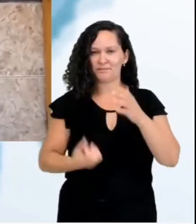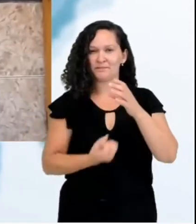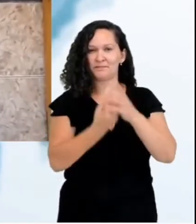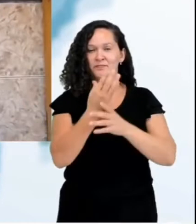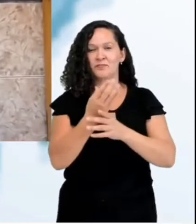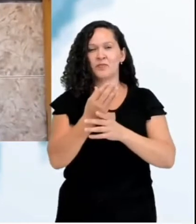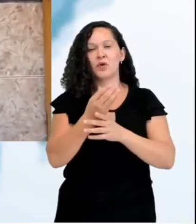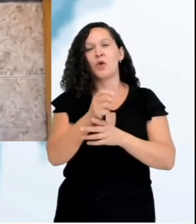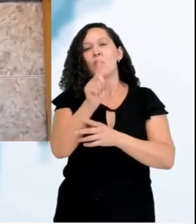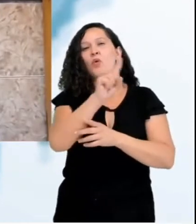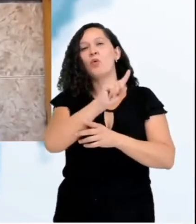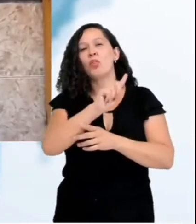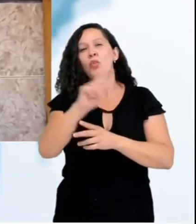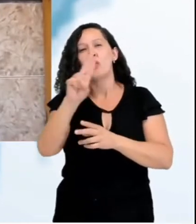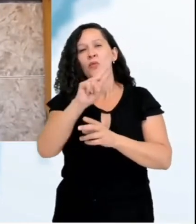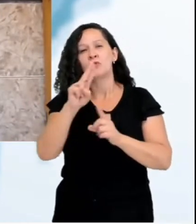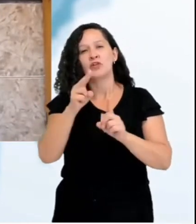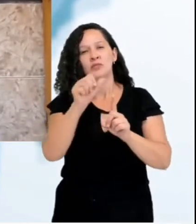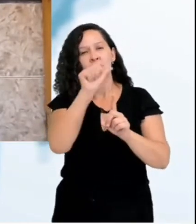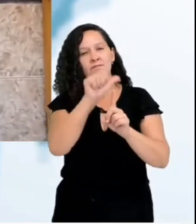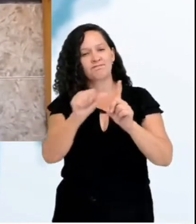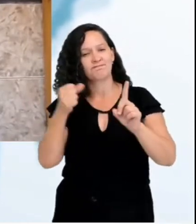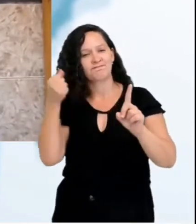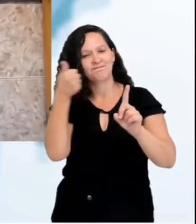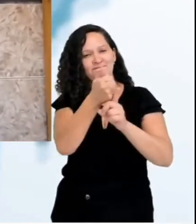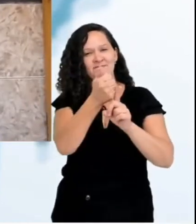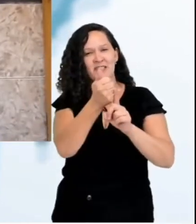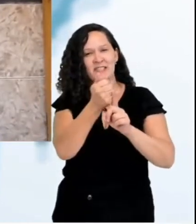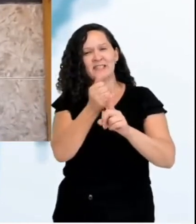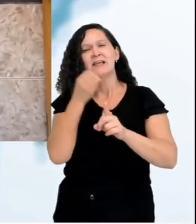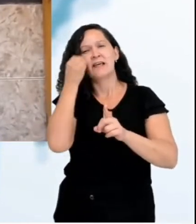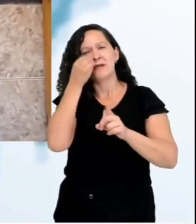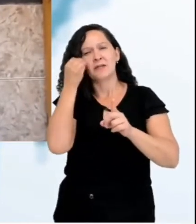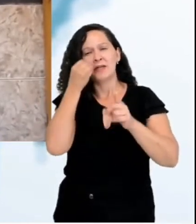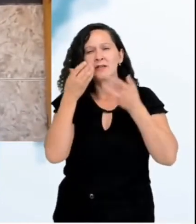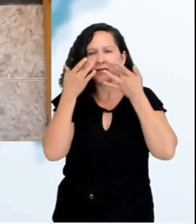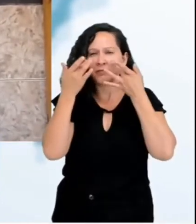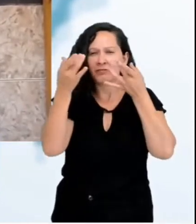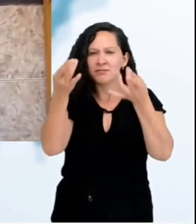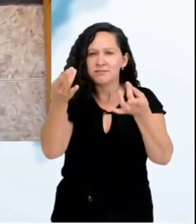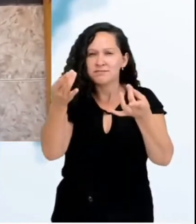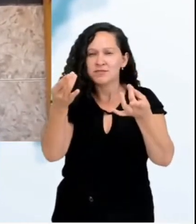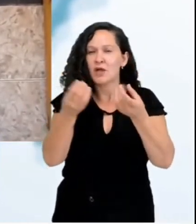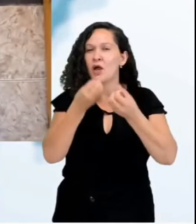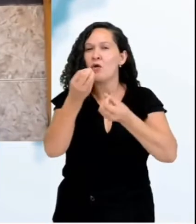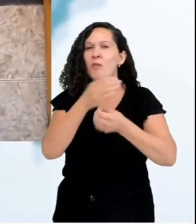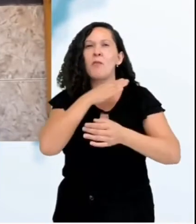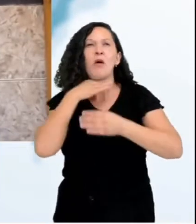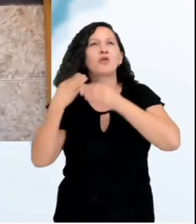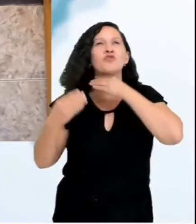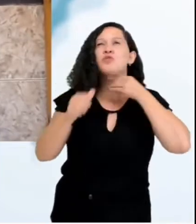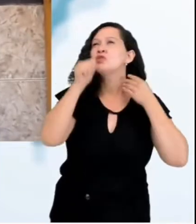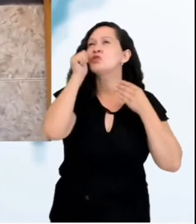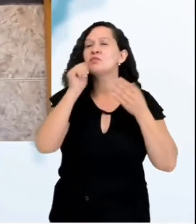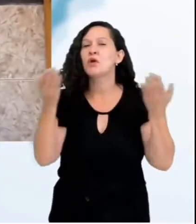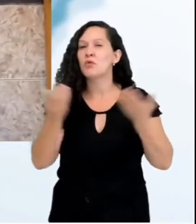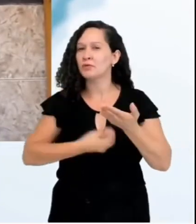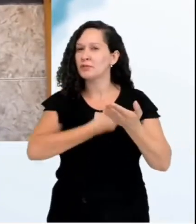chamada Feminicídio, onde eu tento explorar de forma mais abrangente o que realmente é essa situação,